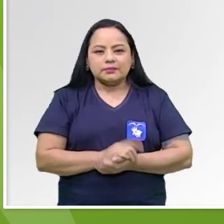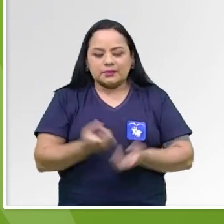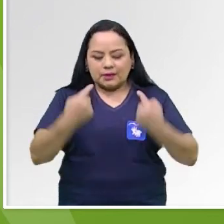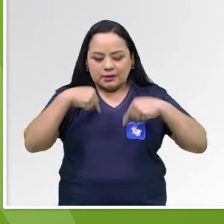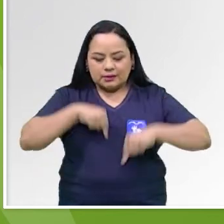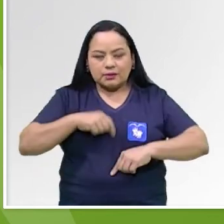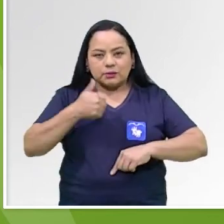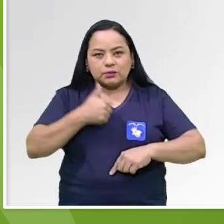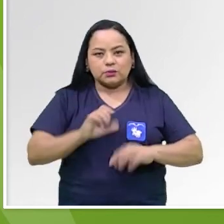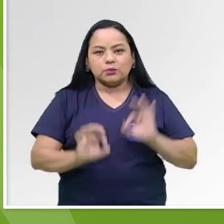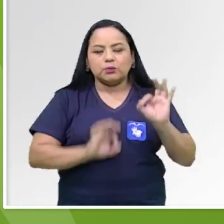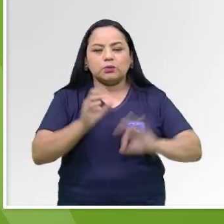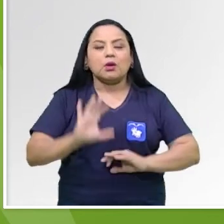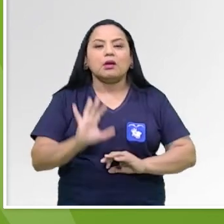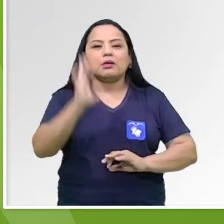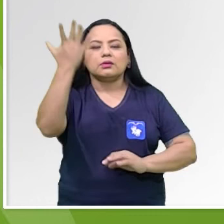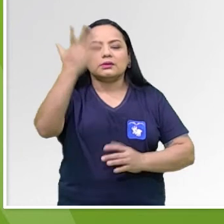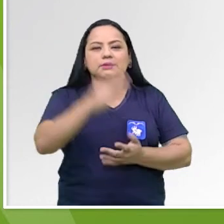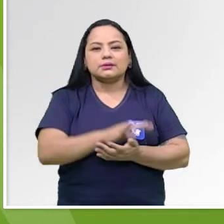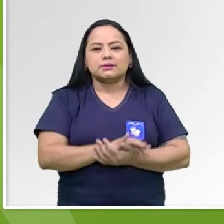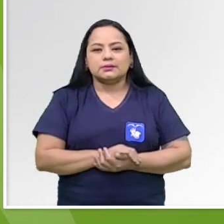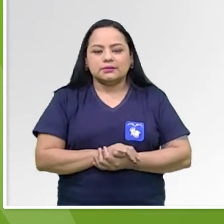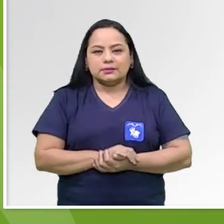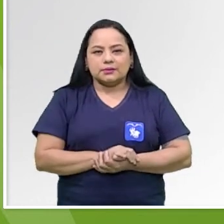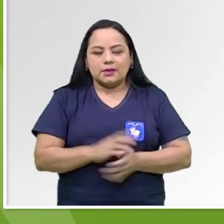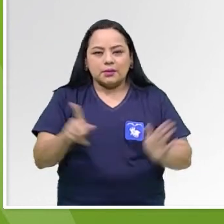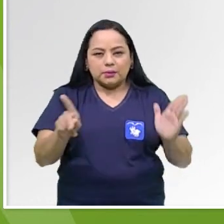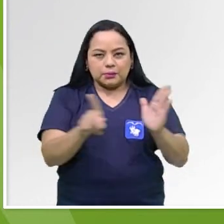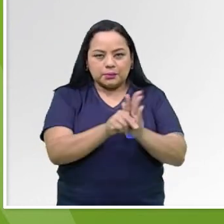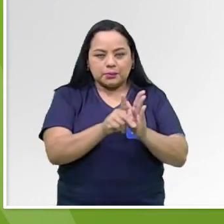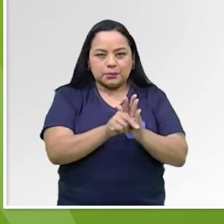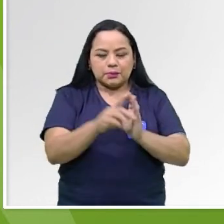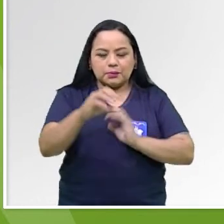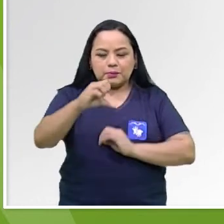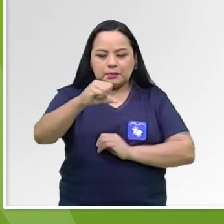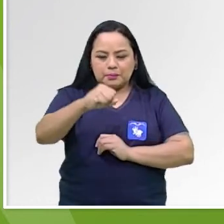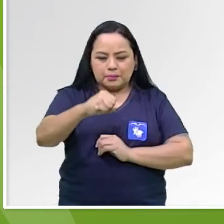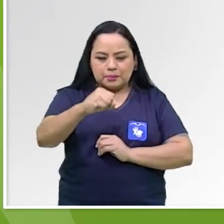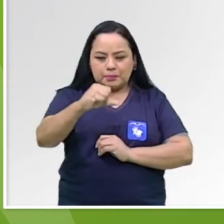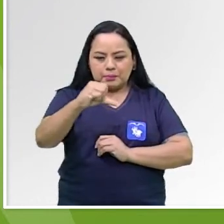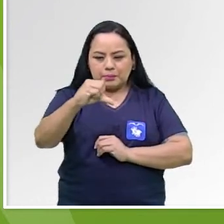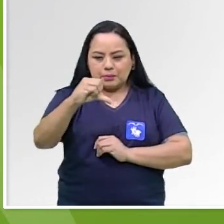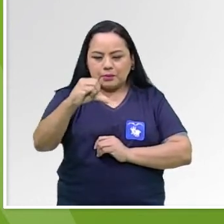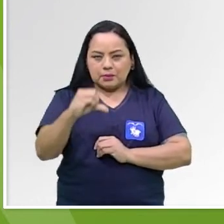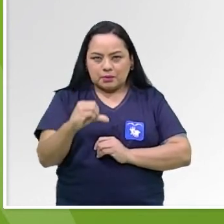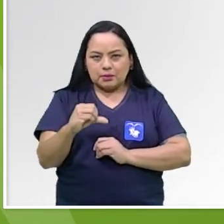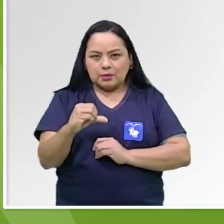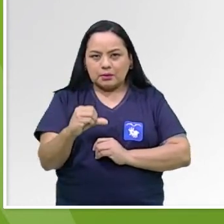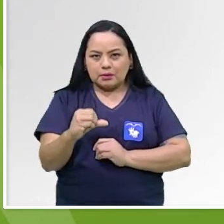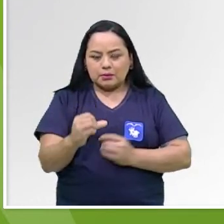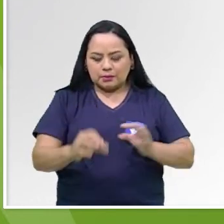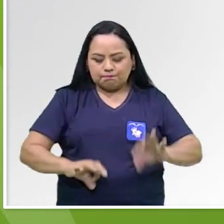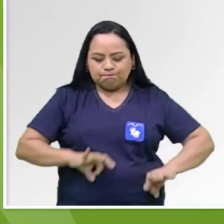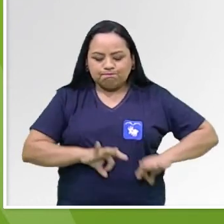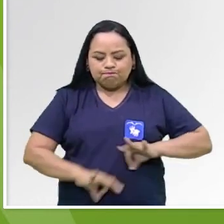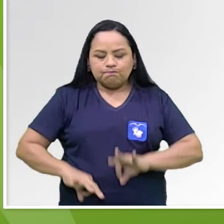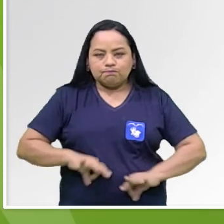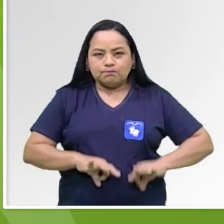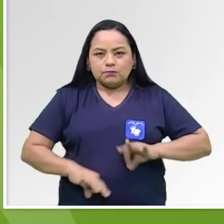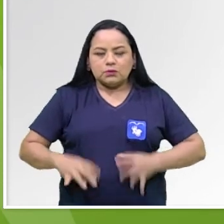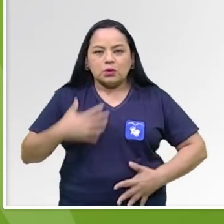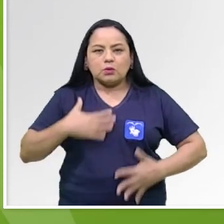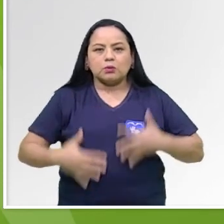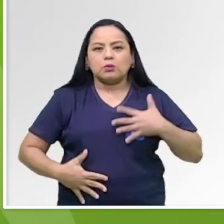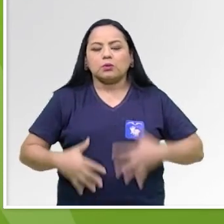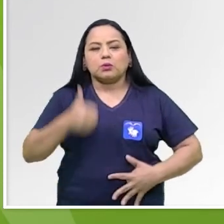vai acontecer? O próprio embrião vai chegando até o útero e aí o corpo ali da